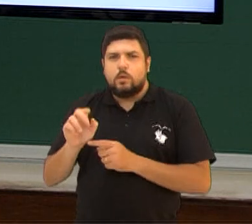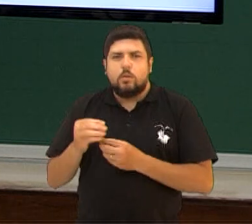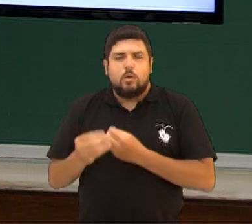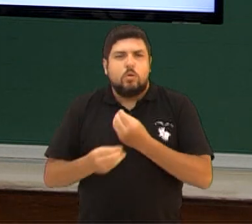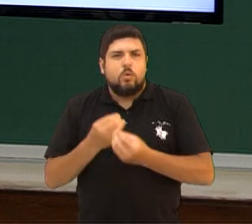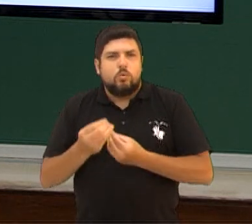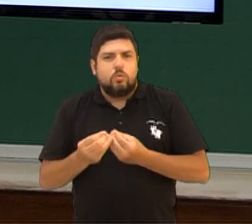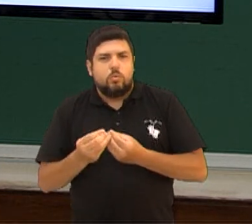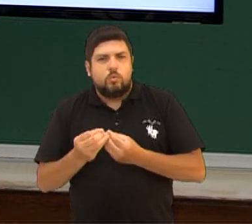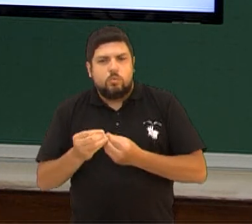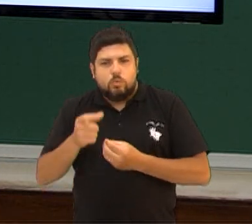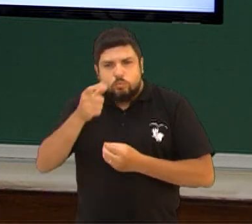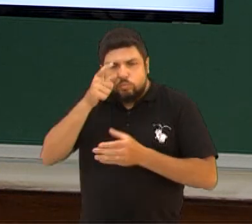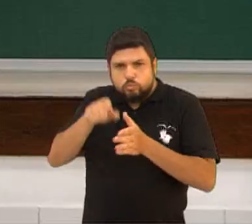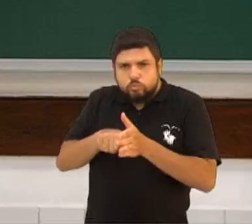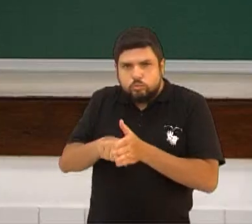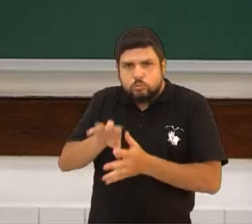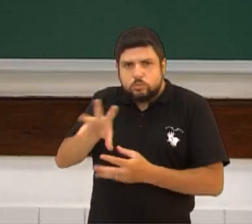arte, a sua ontologia da arte.